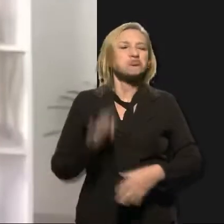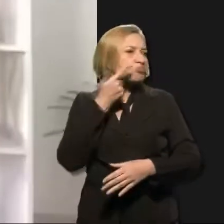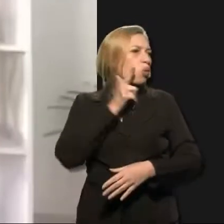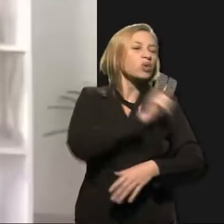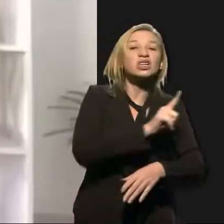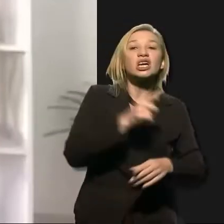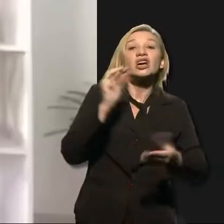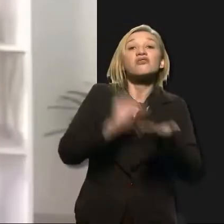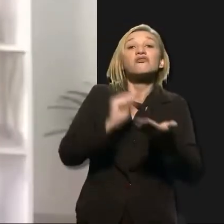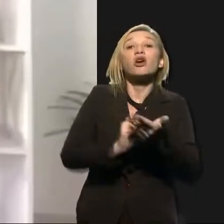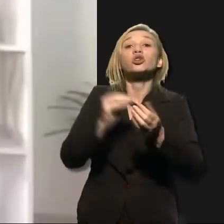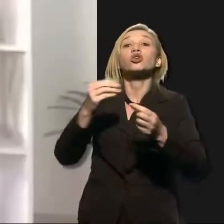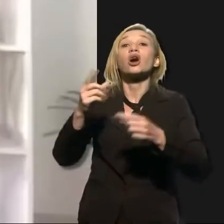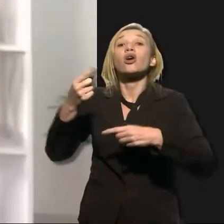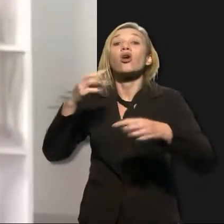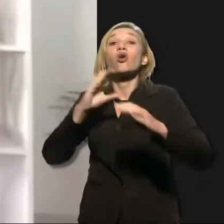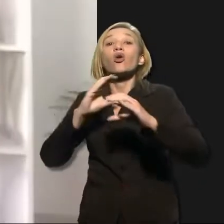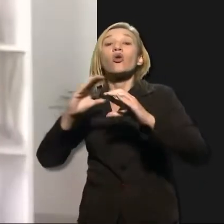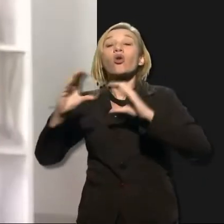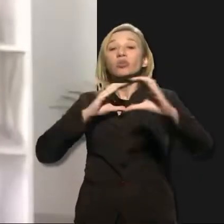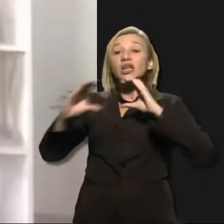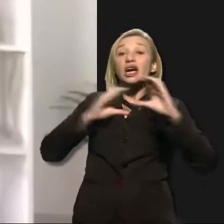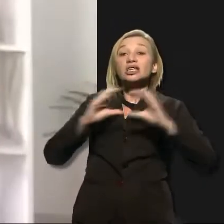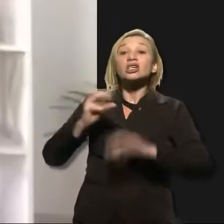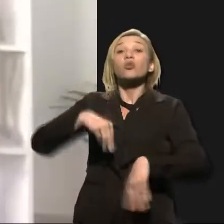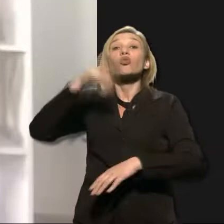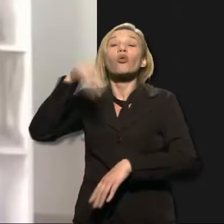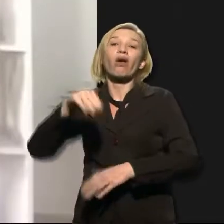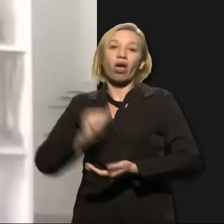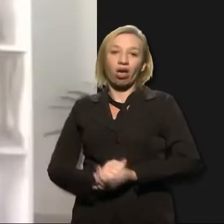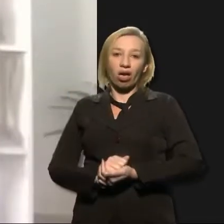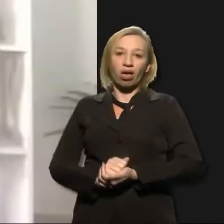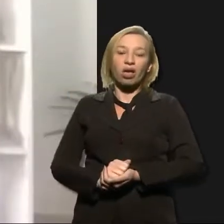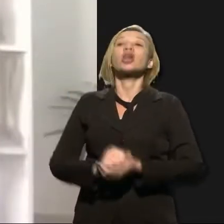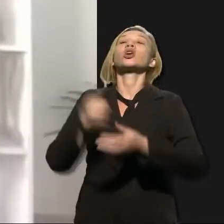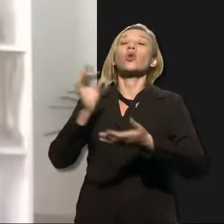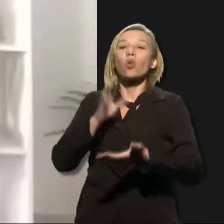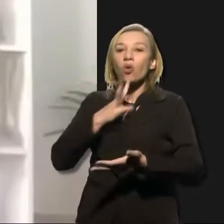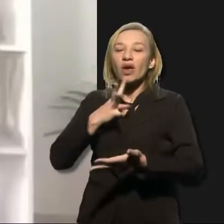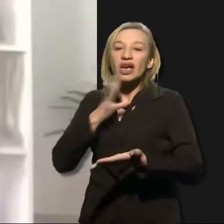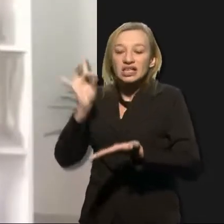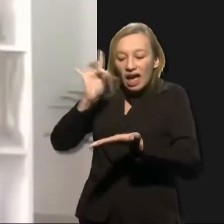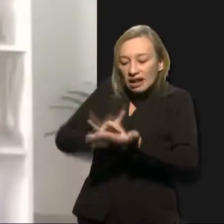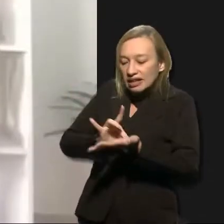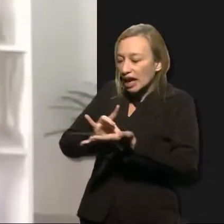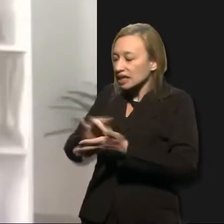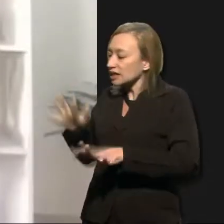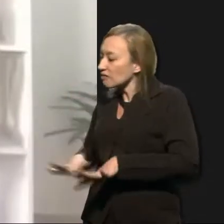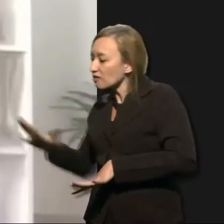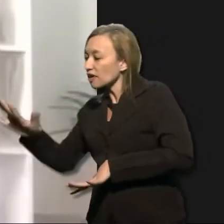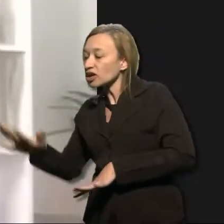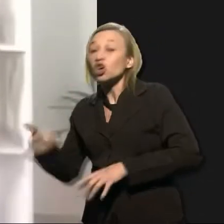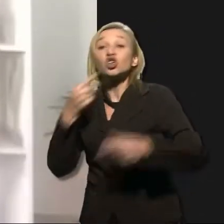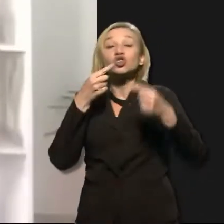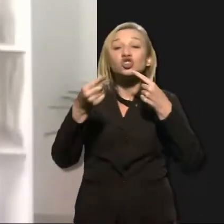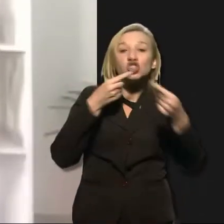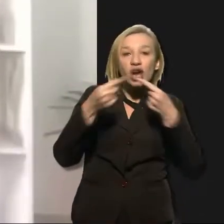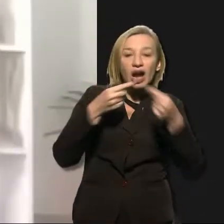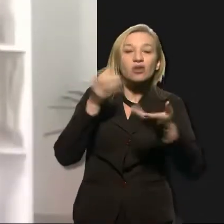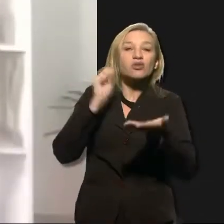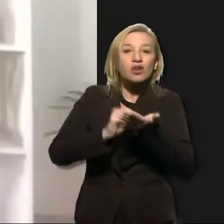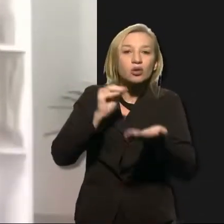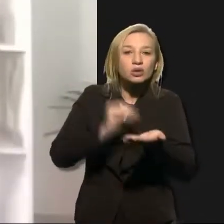público não consegue? Está faltando diálogo com quem? Está faltando diálogo com quem conhece a realidade da favela. Está